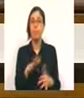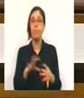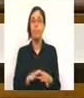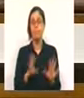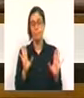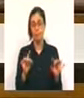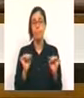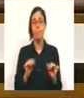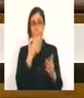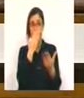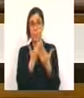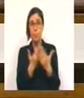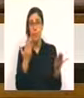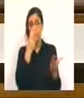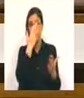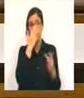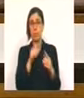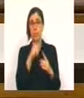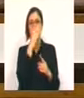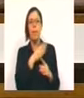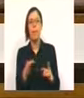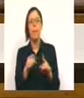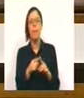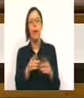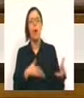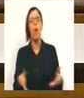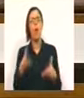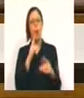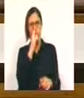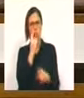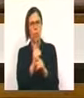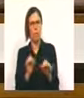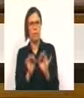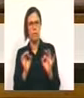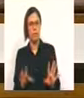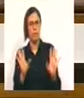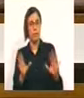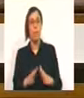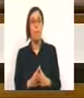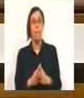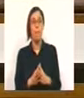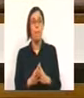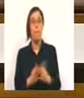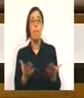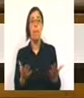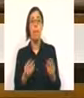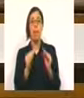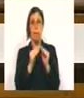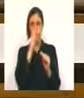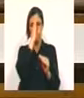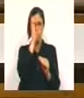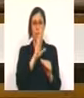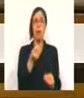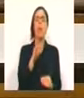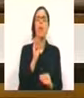aqui estamos perante uma prática e uma orientação da mesma linha. A trama é conhecida. O